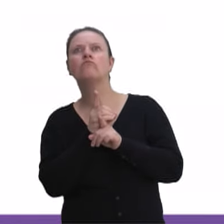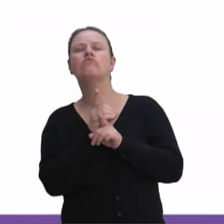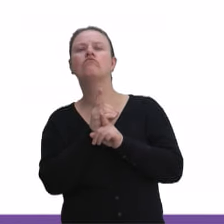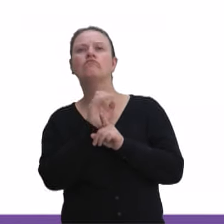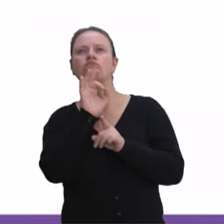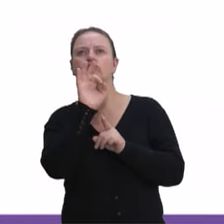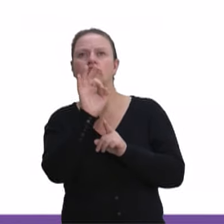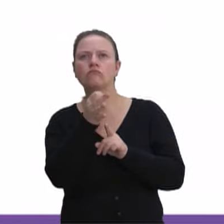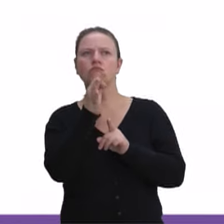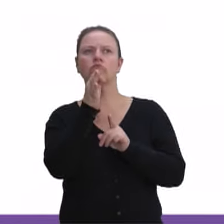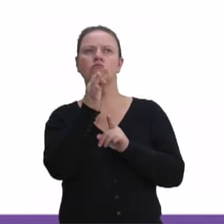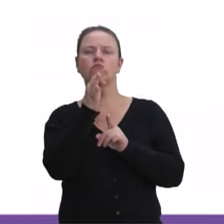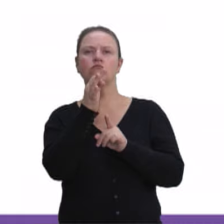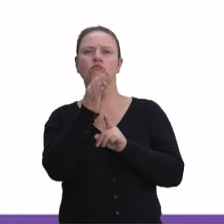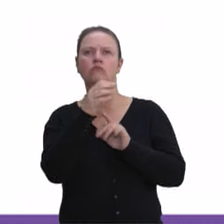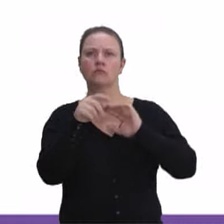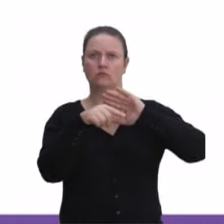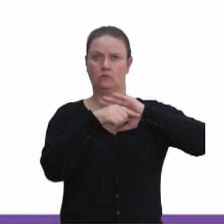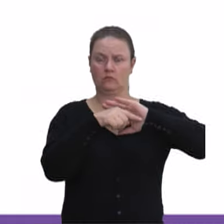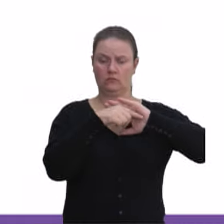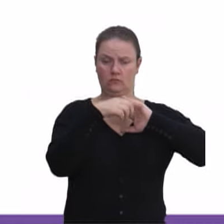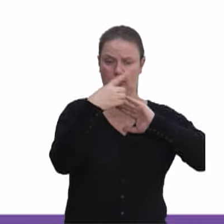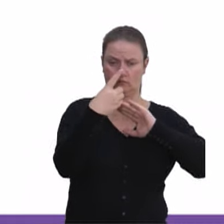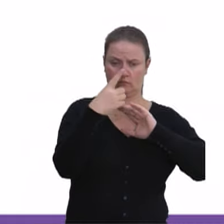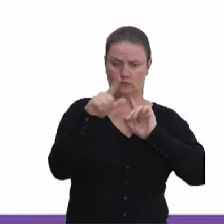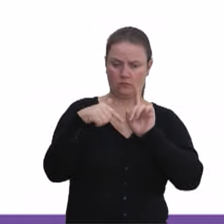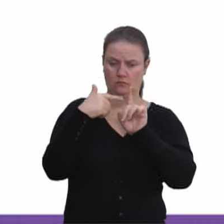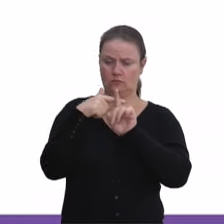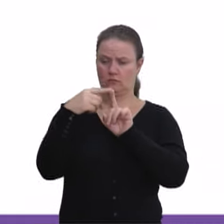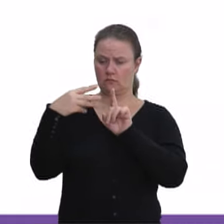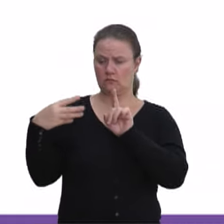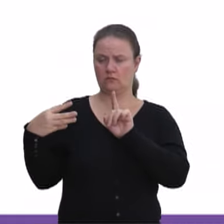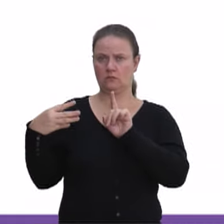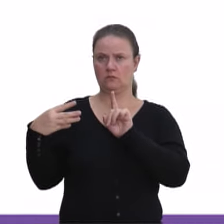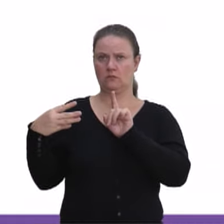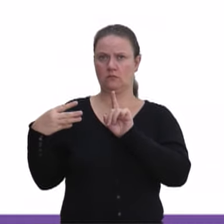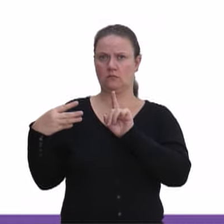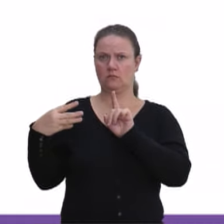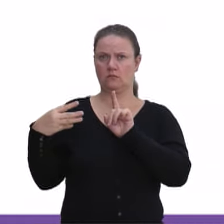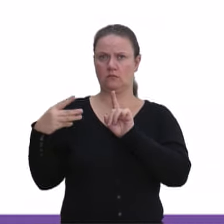Cheguei. O menos 1 e o mais 3 aqui, eu vou trazer o positivo para